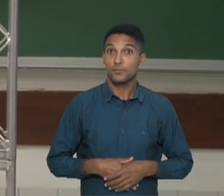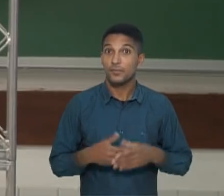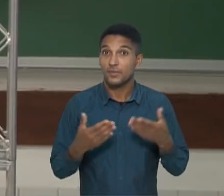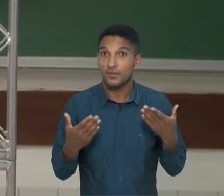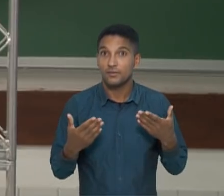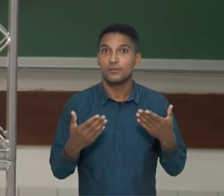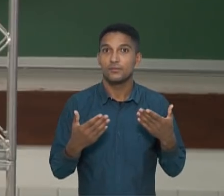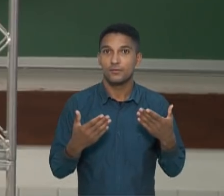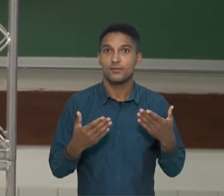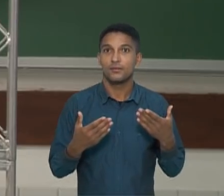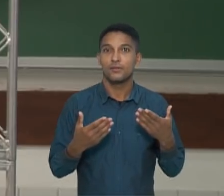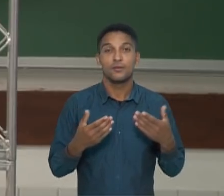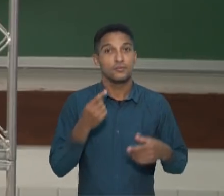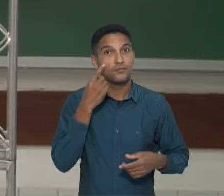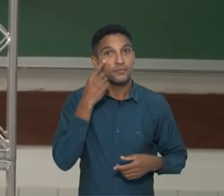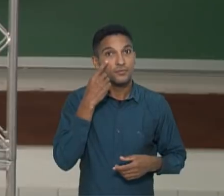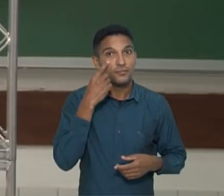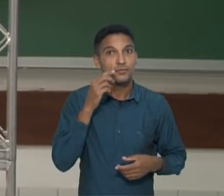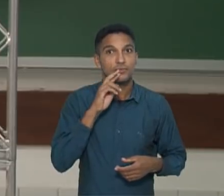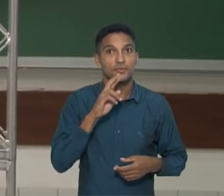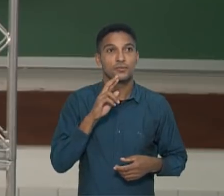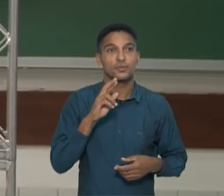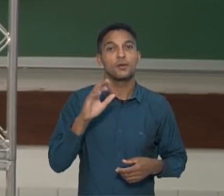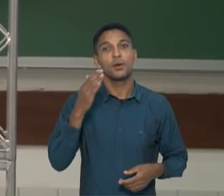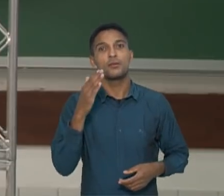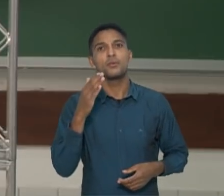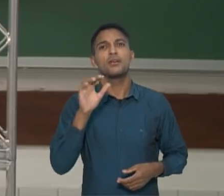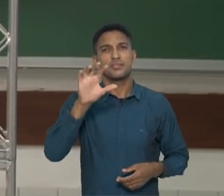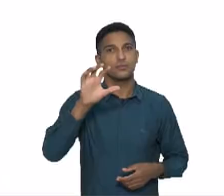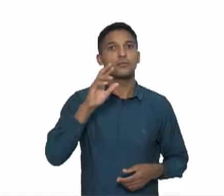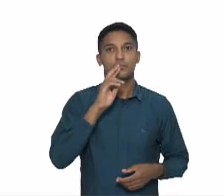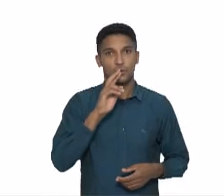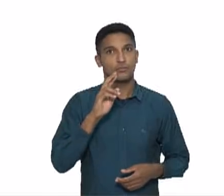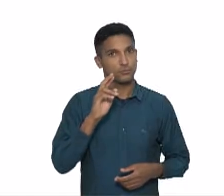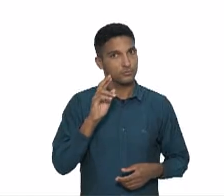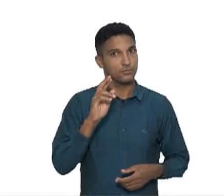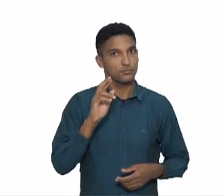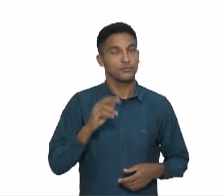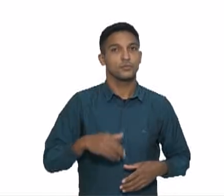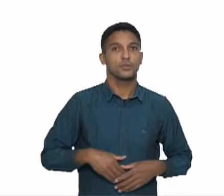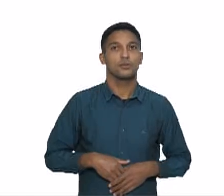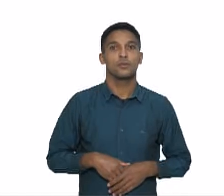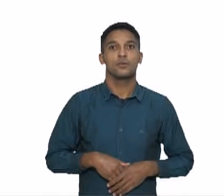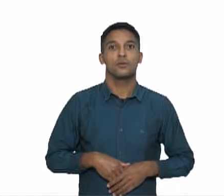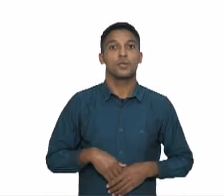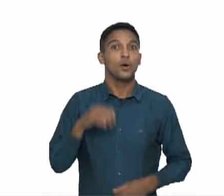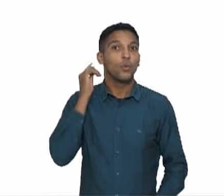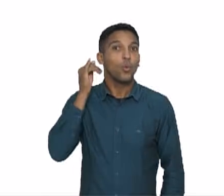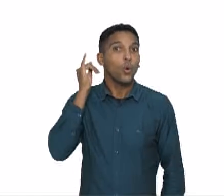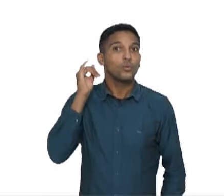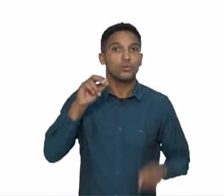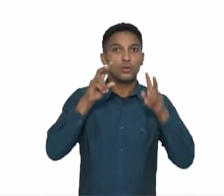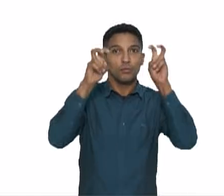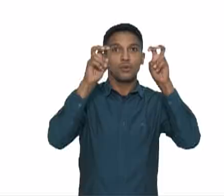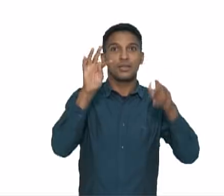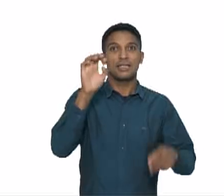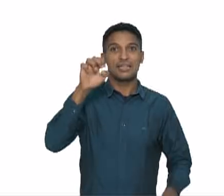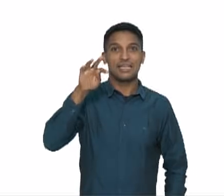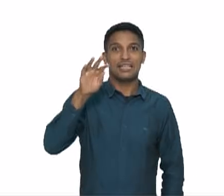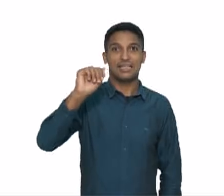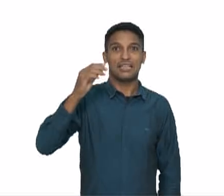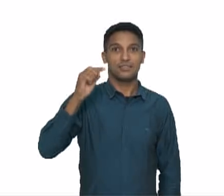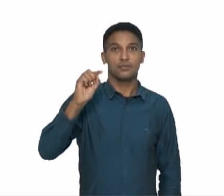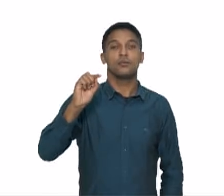Então, galera, verificando lá, mais ou menos a resposta ficaria assim, ó. O conto Tentação apresenta introspecção